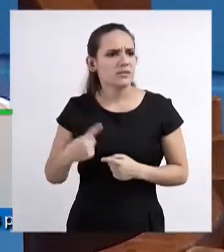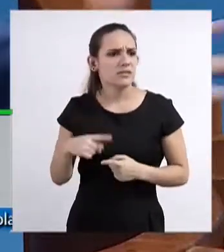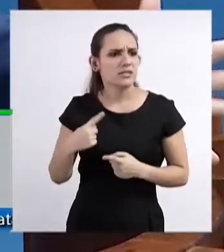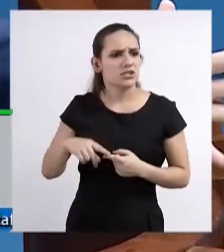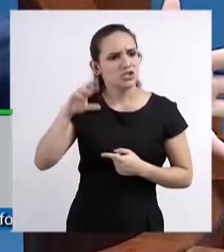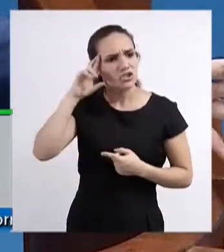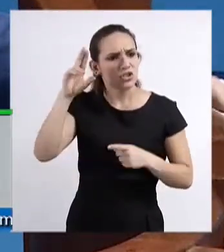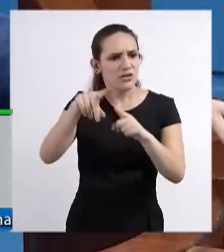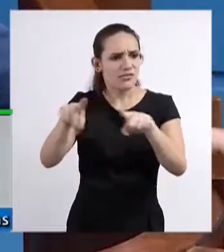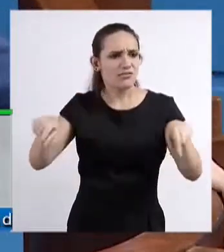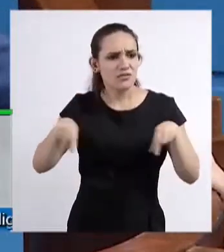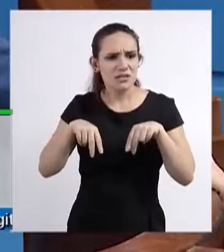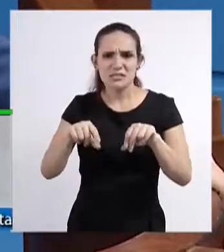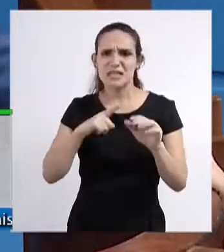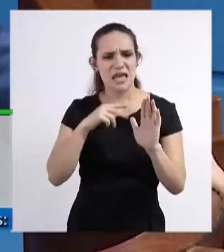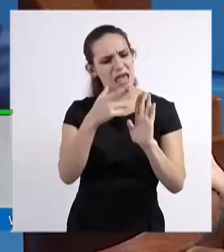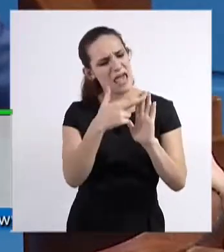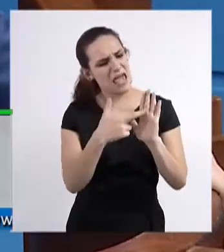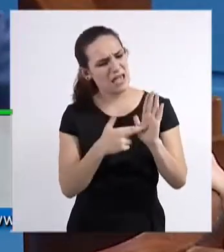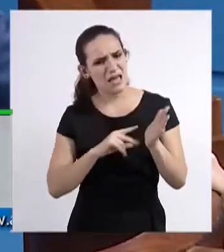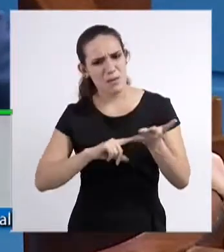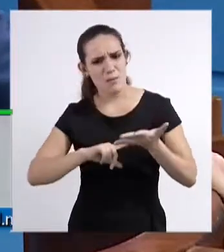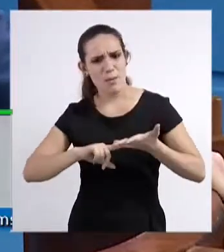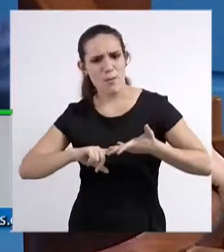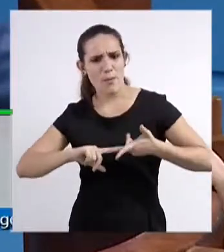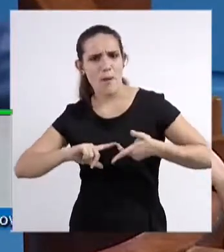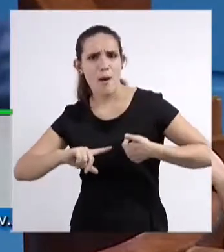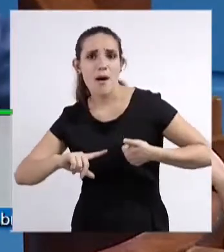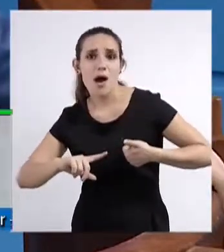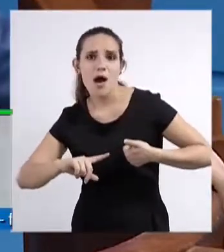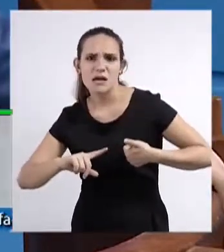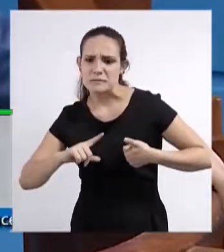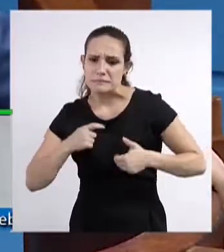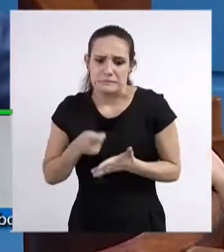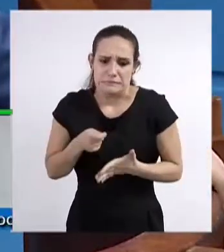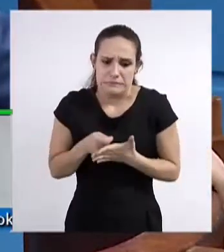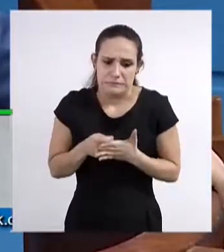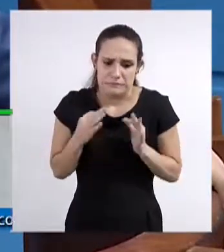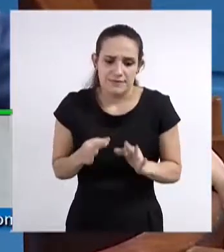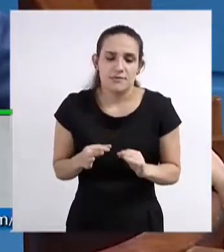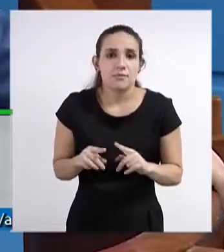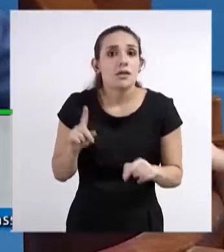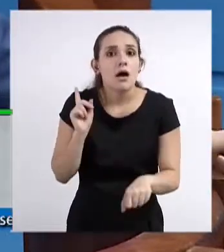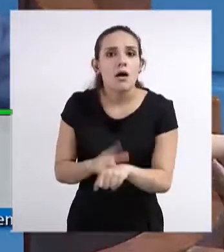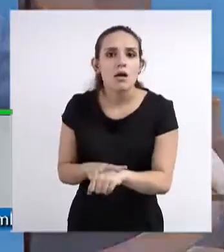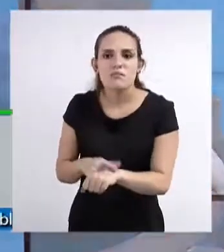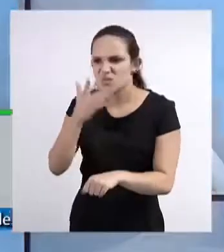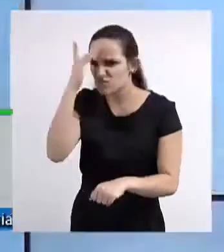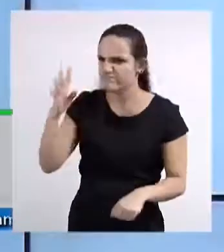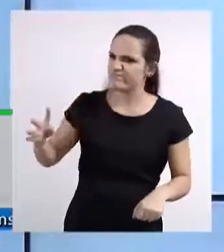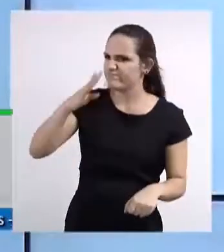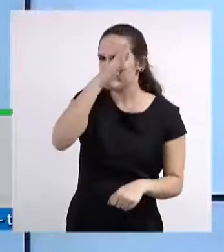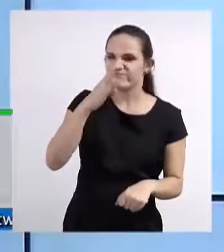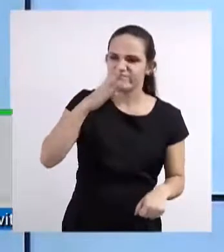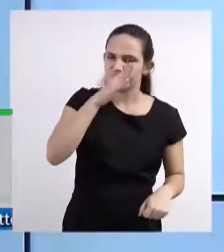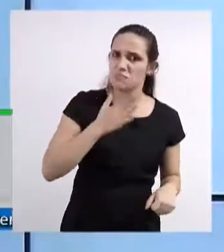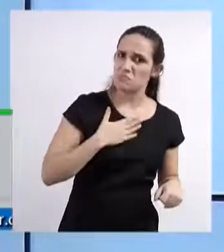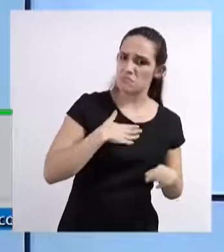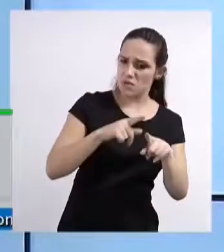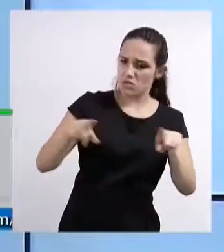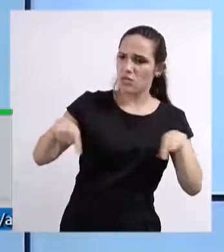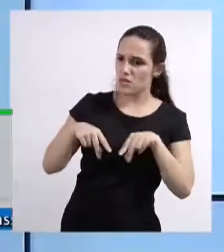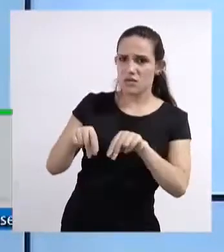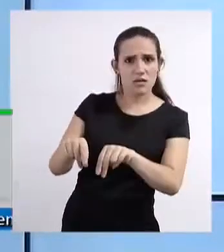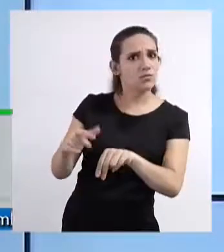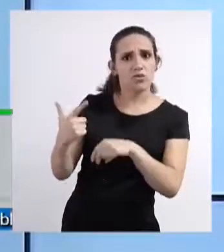empresário têm diversas normas, mas no momento que invade a sua propriedade, todas essas normas do Código